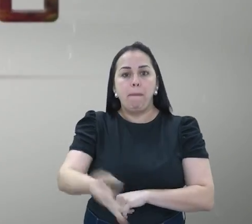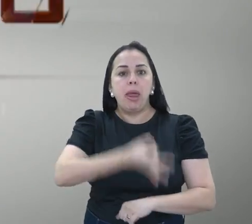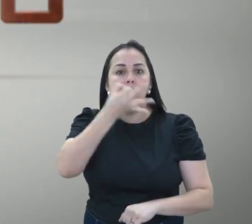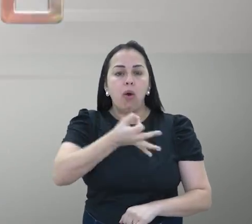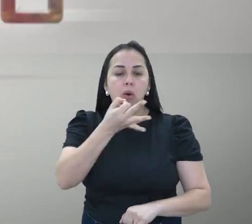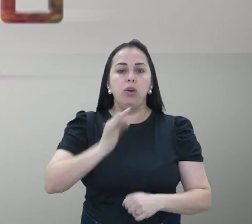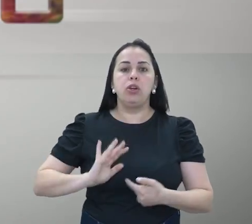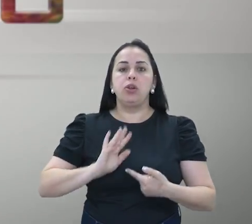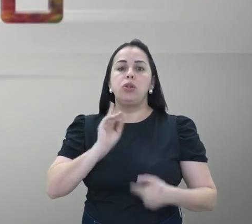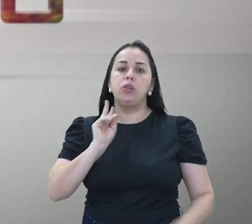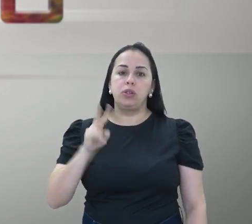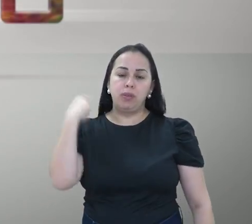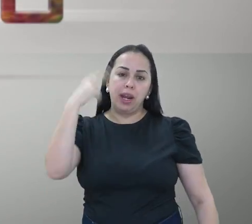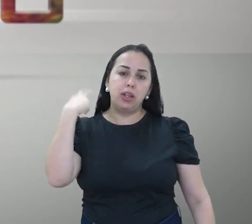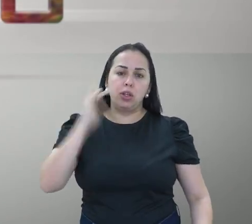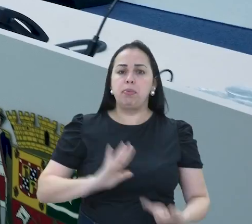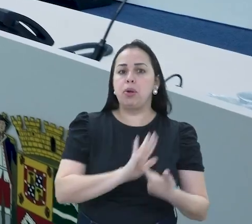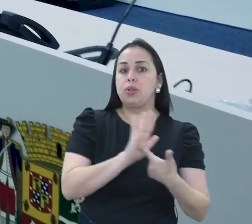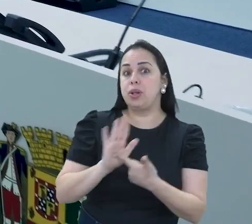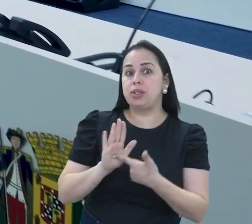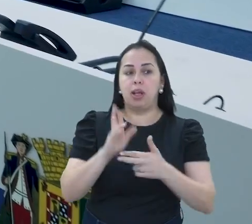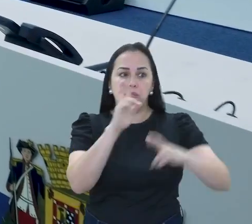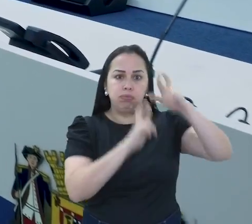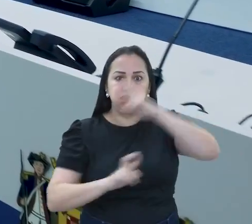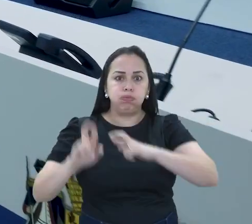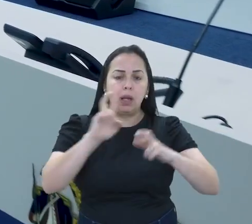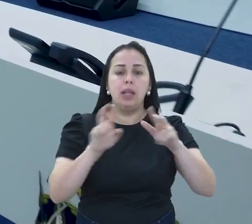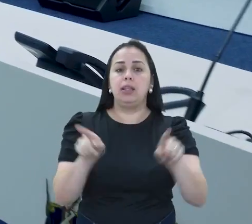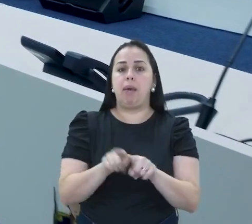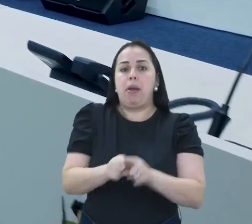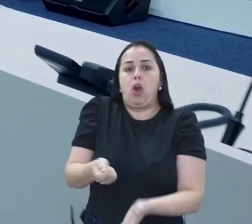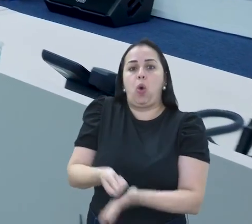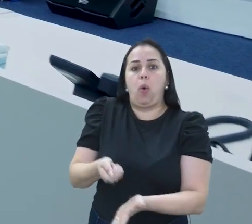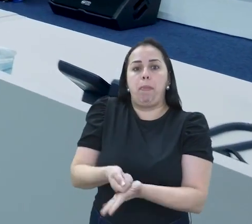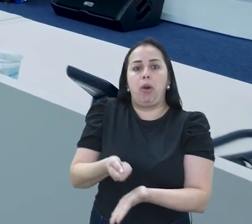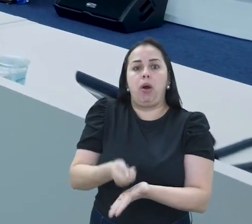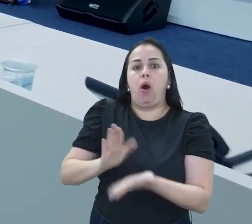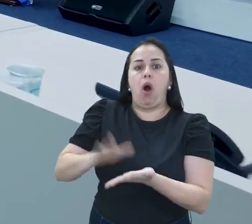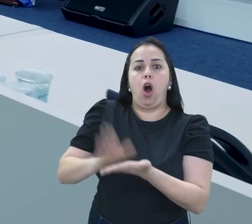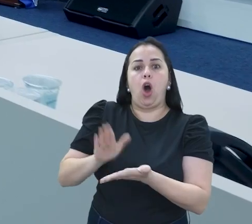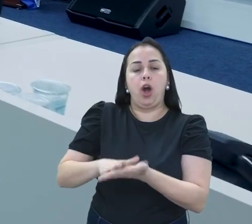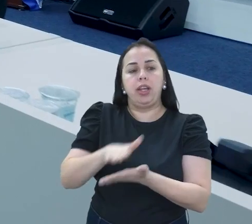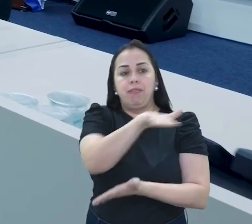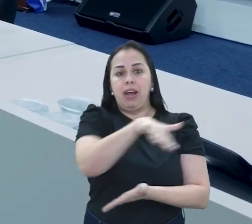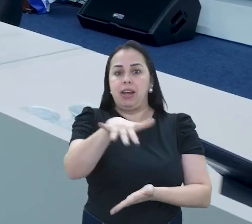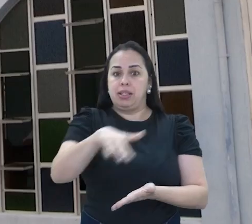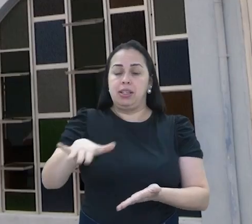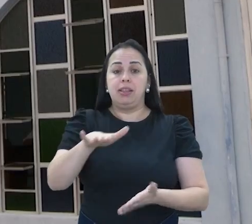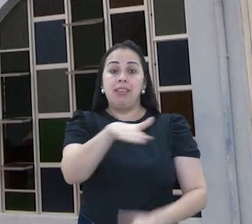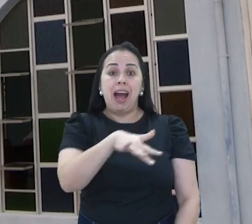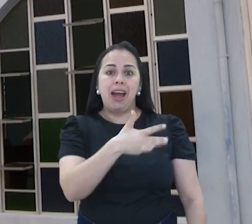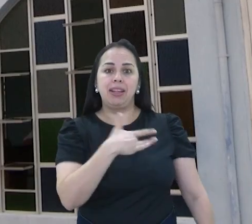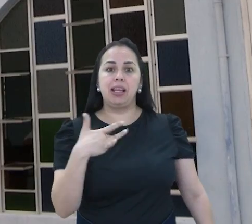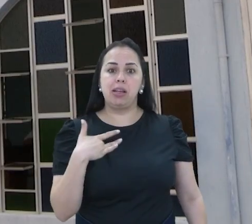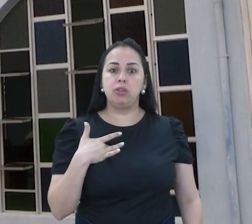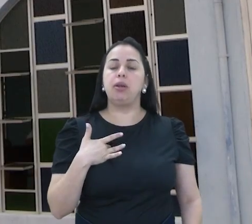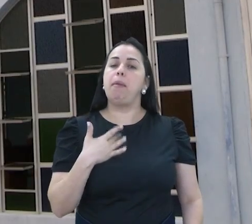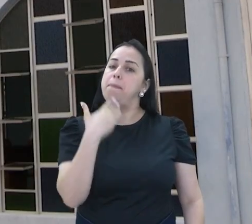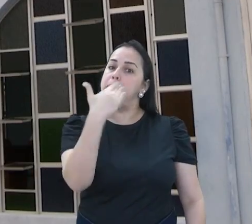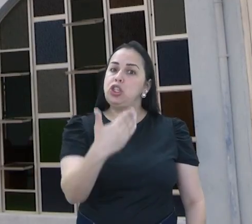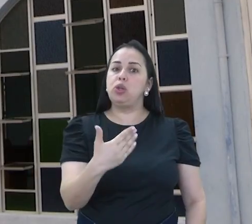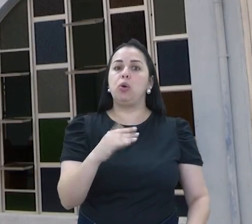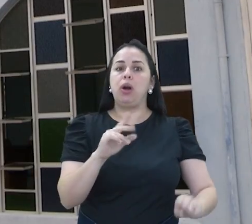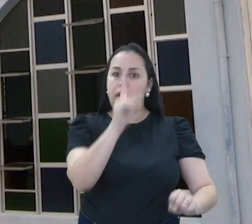Pinga Fogo, os parlamentares apresentaram ações de fiscalização e fizeram cobranças em diversas áreas. Na saúde, foi pedido